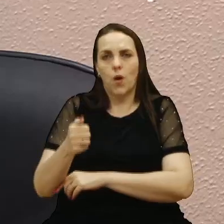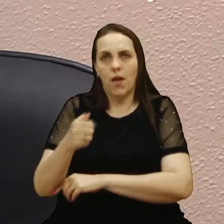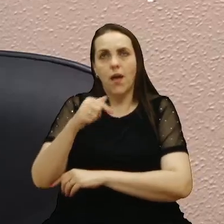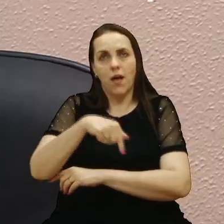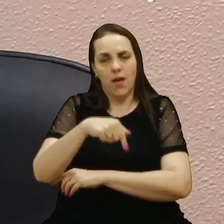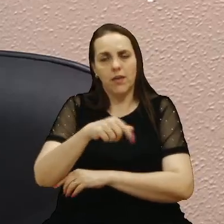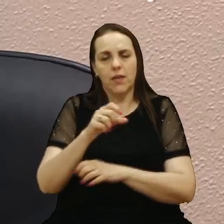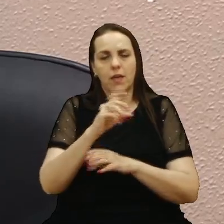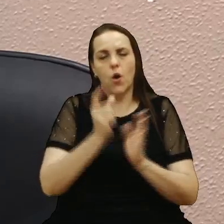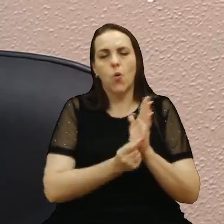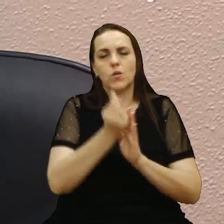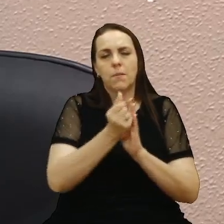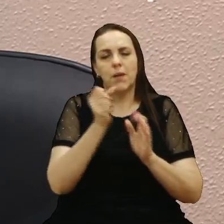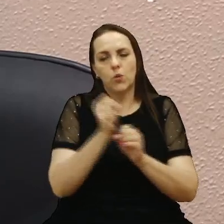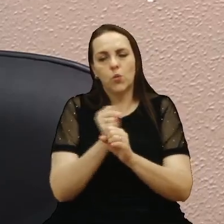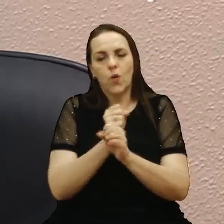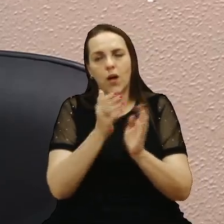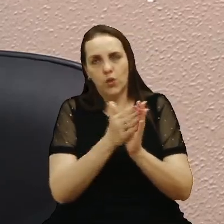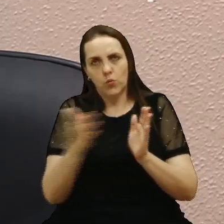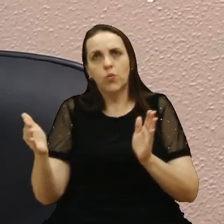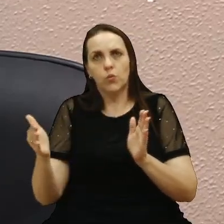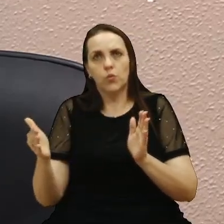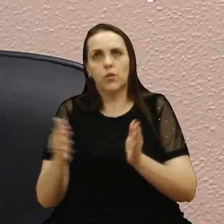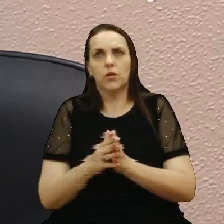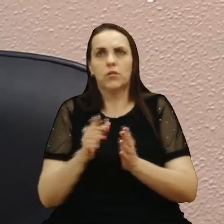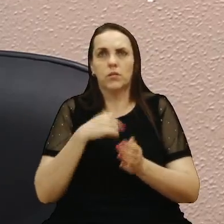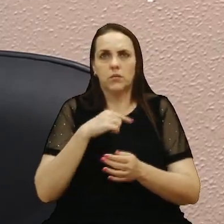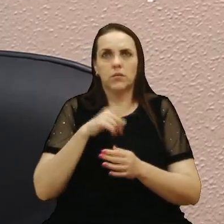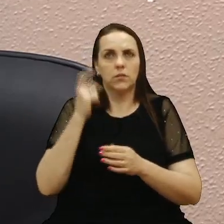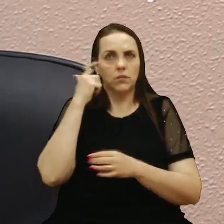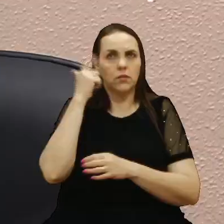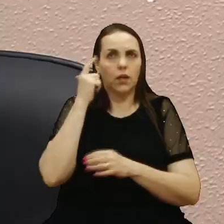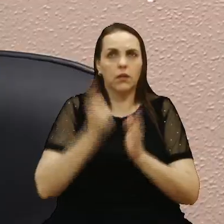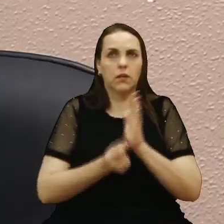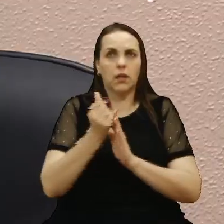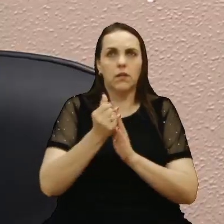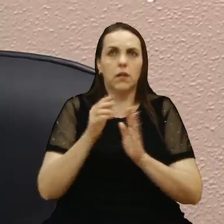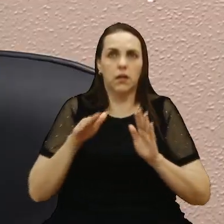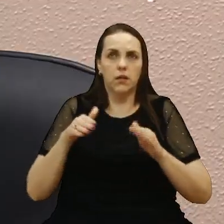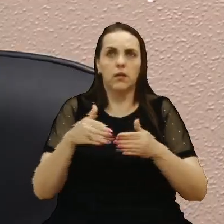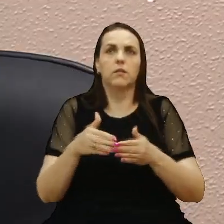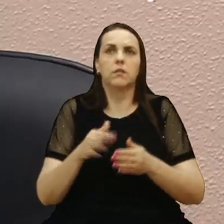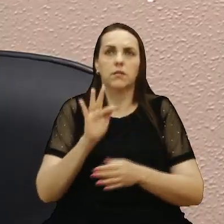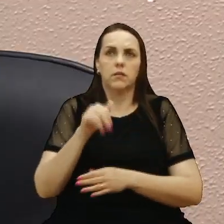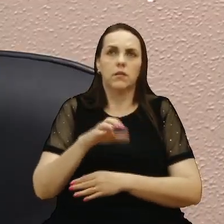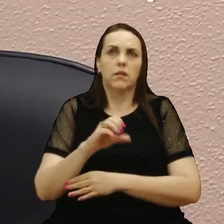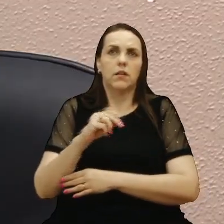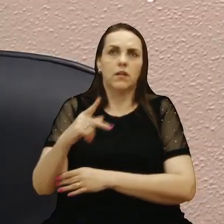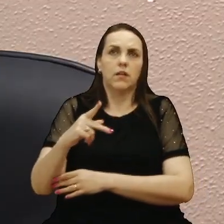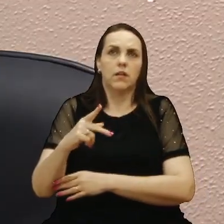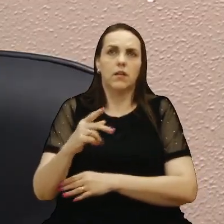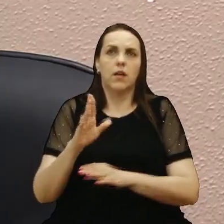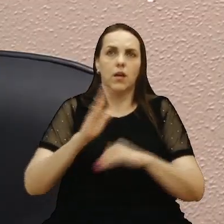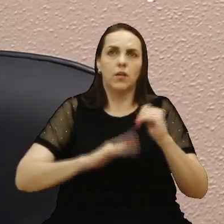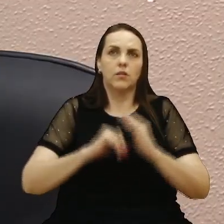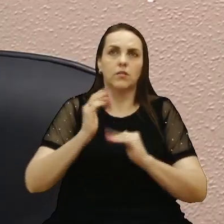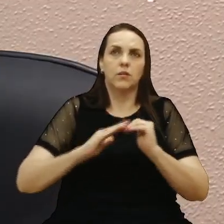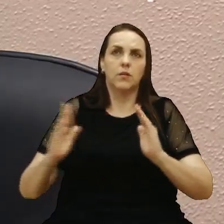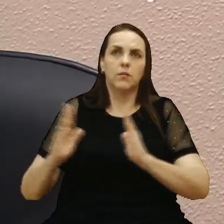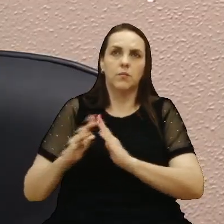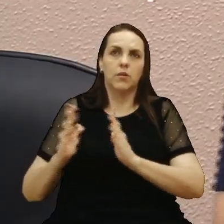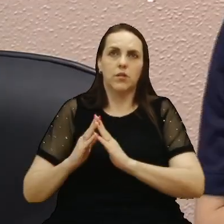Orçamentária Anual, para que a gente possa pensar num orçamento específico para o FUNCAP e construir moradia para a